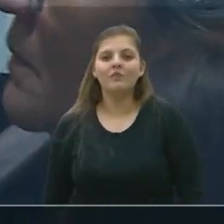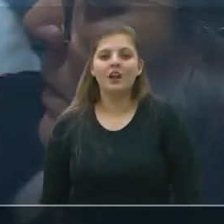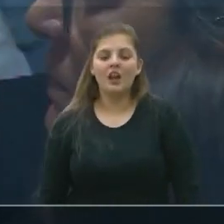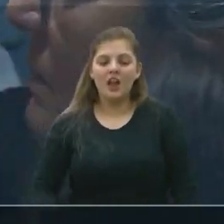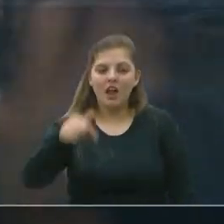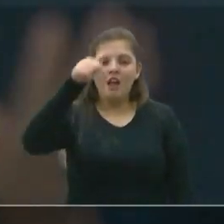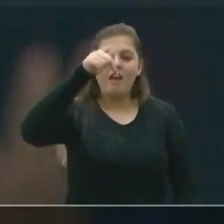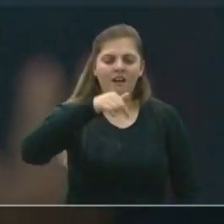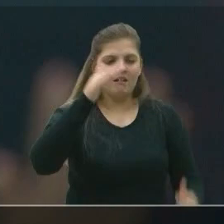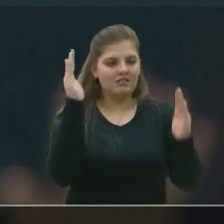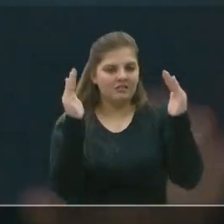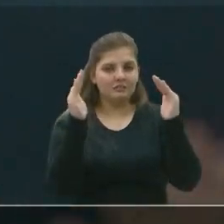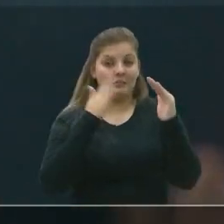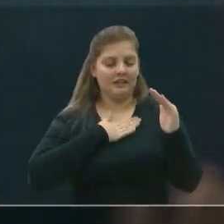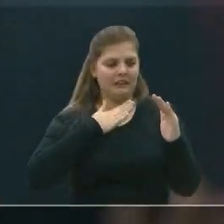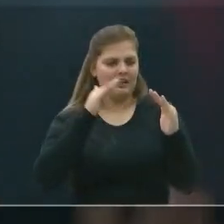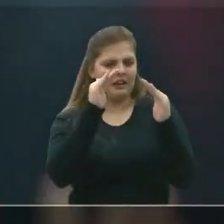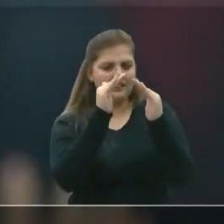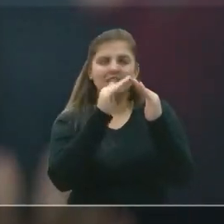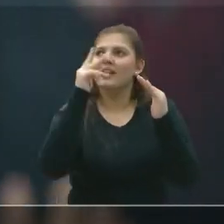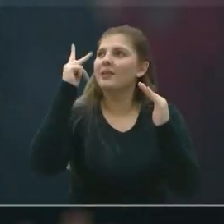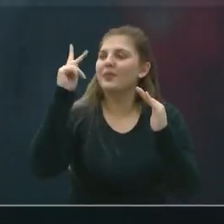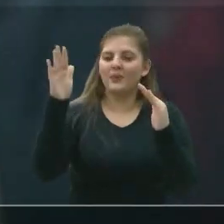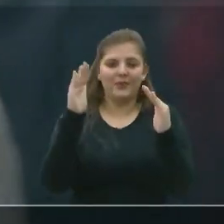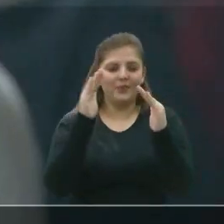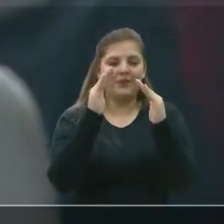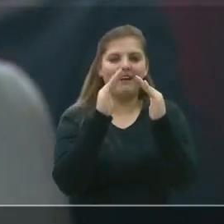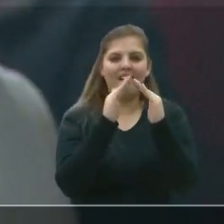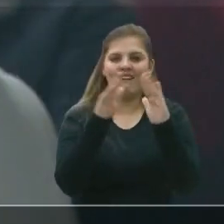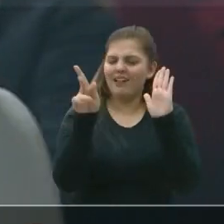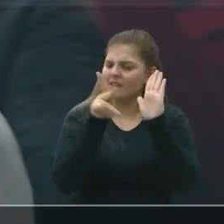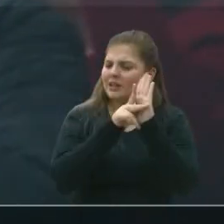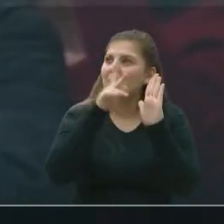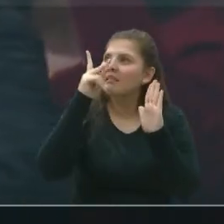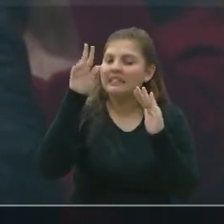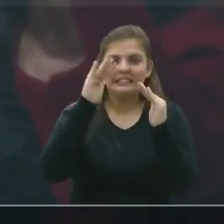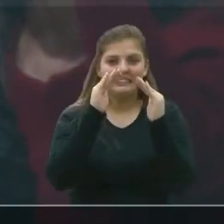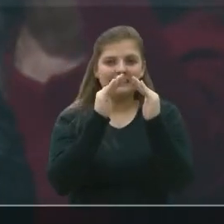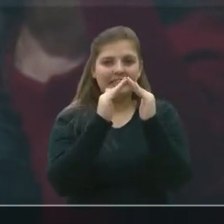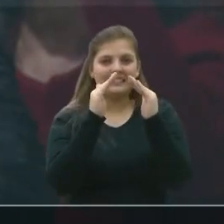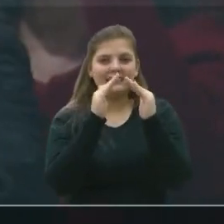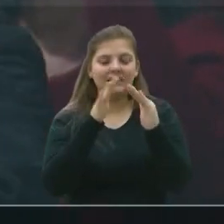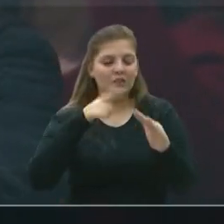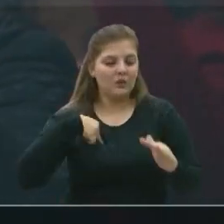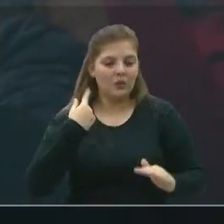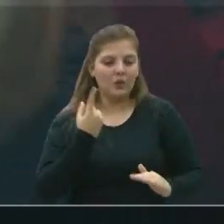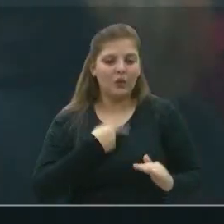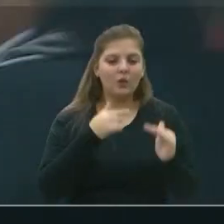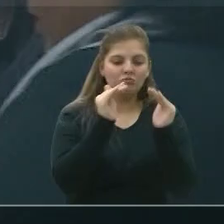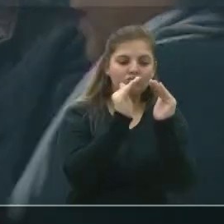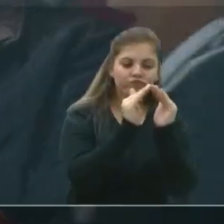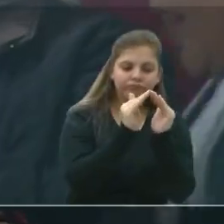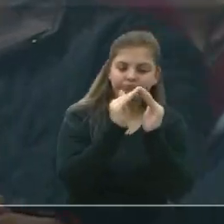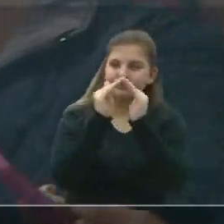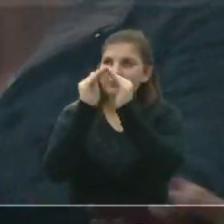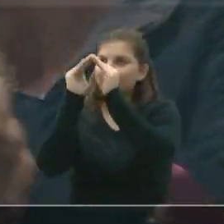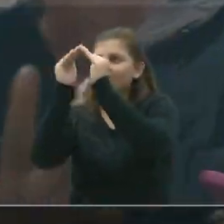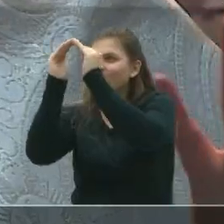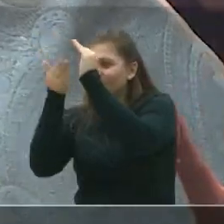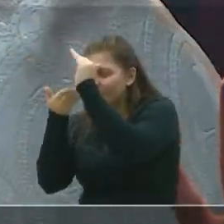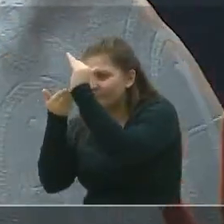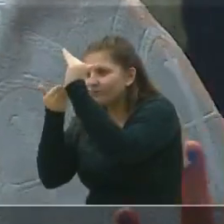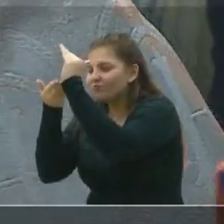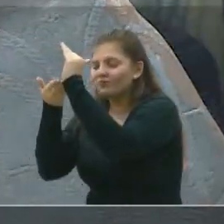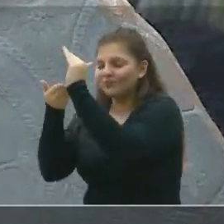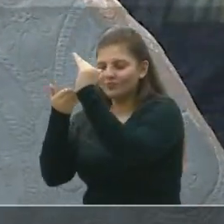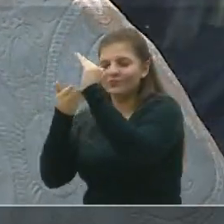minha casa. Minha casa é tua casa, nós deixamos ela